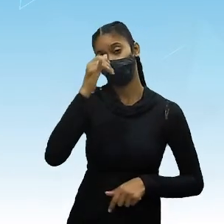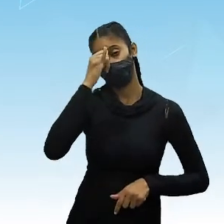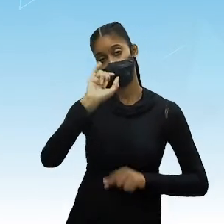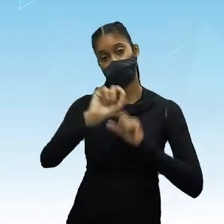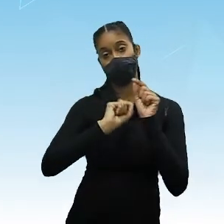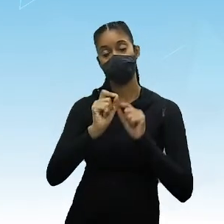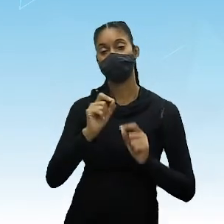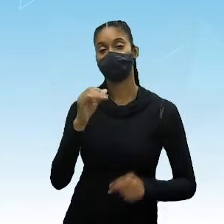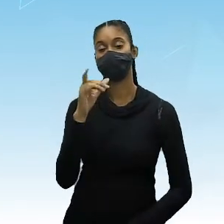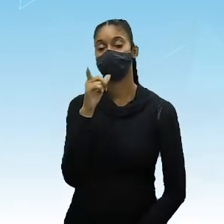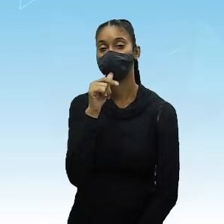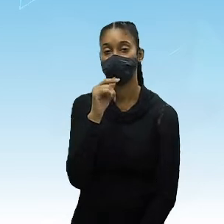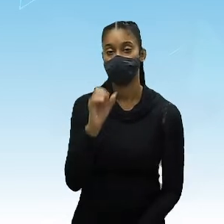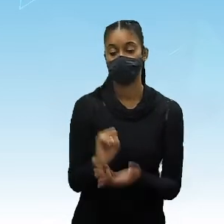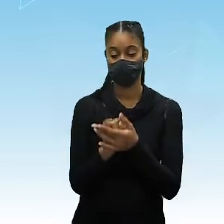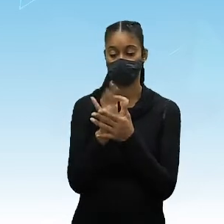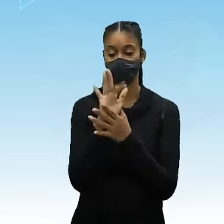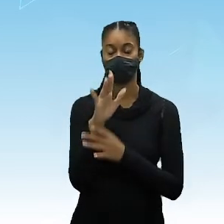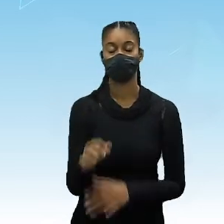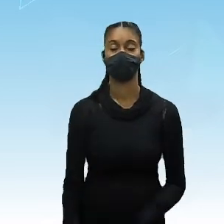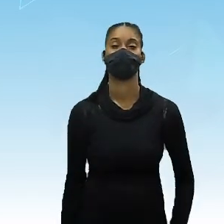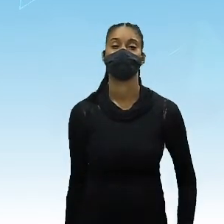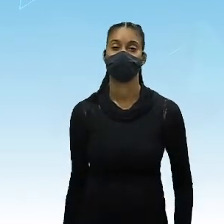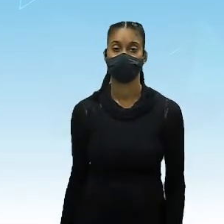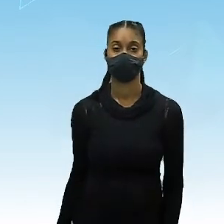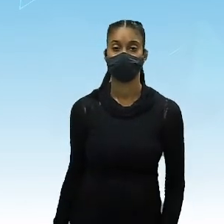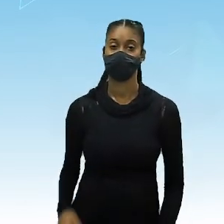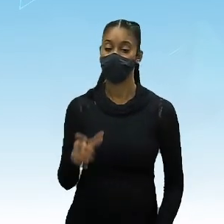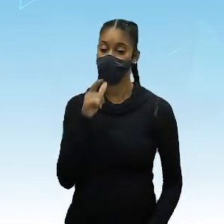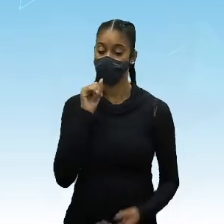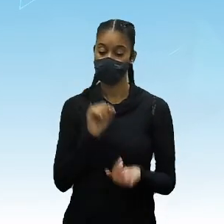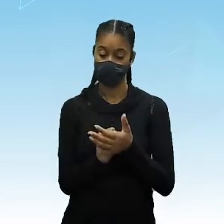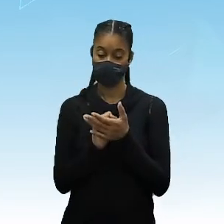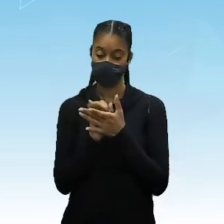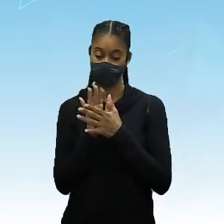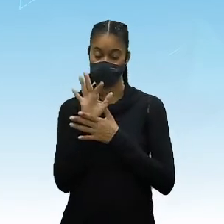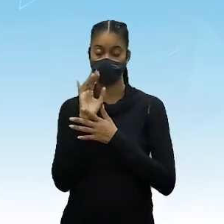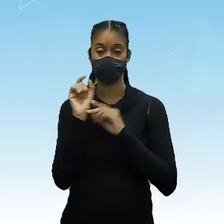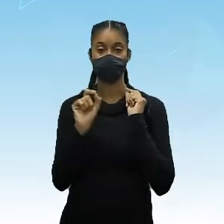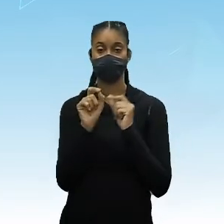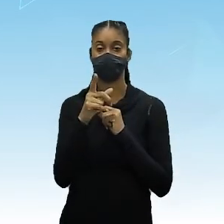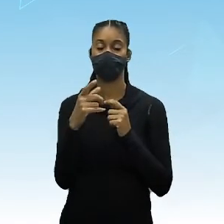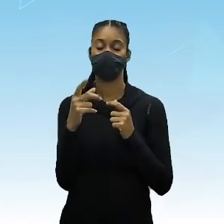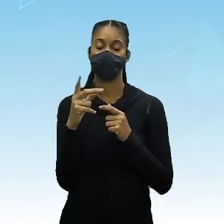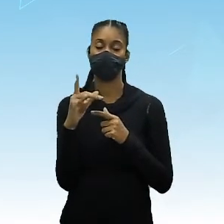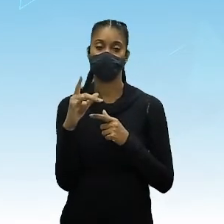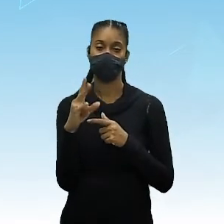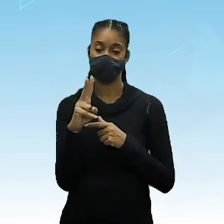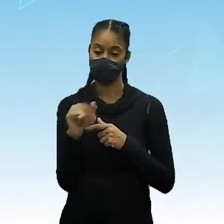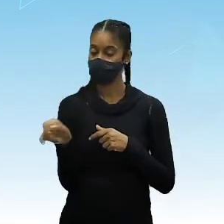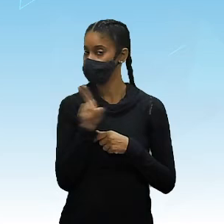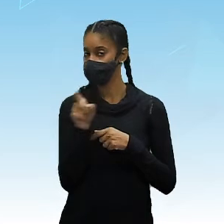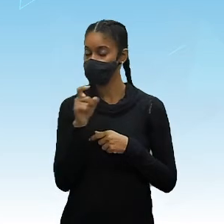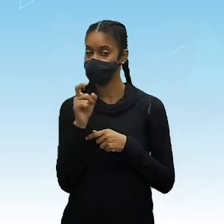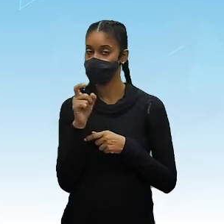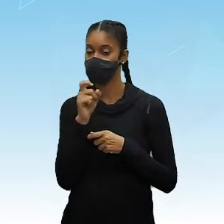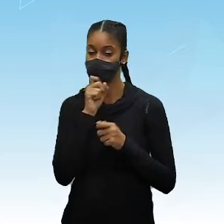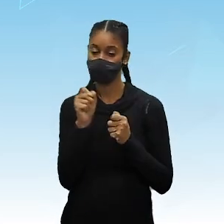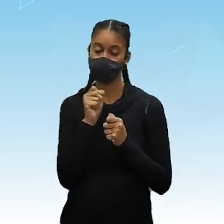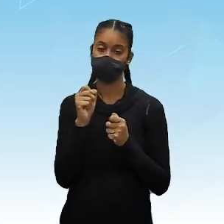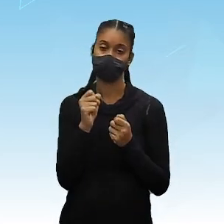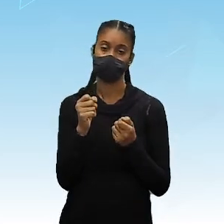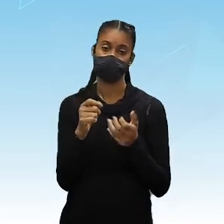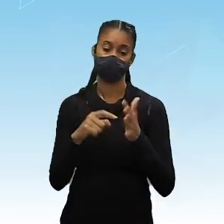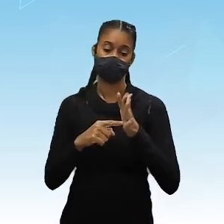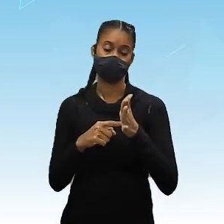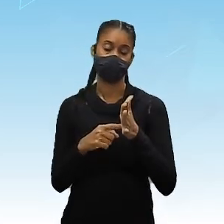que a água ferva. Porque a água, se ferver, se transformar em vapor, ela não vai ter a capacidade de resfriar o motor do carro tão